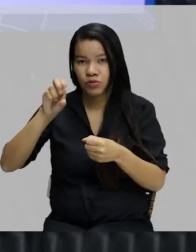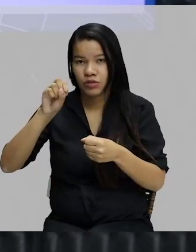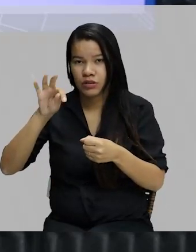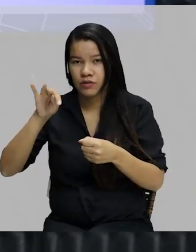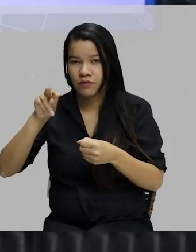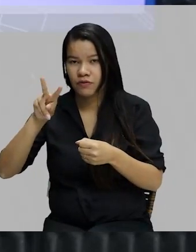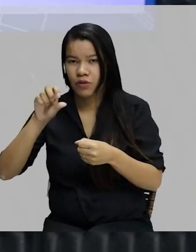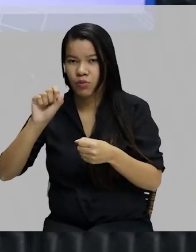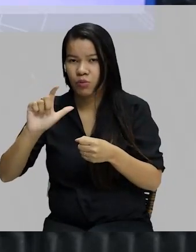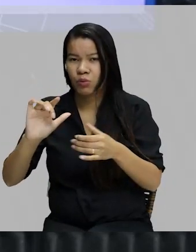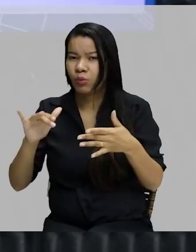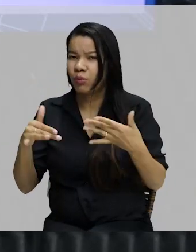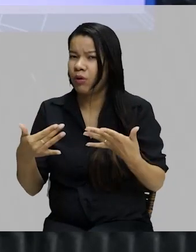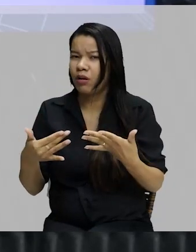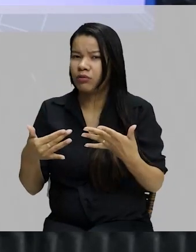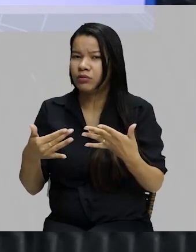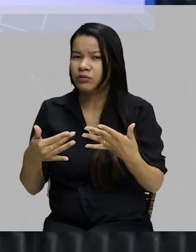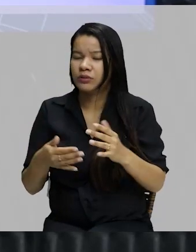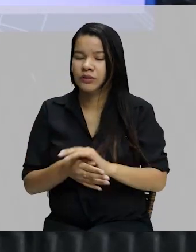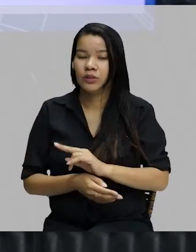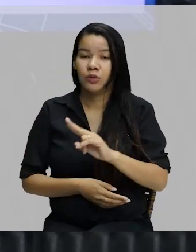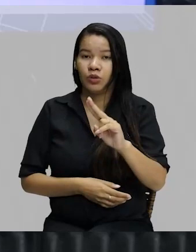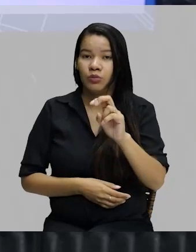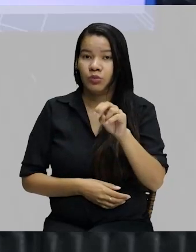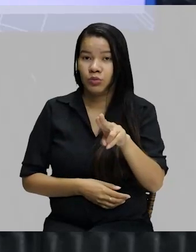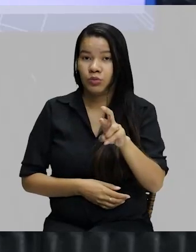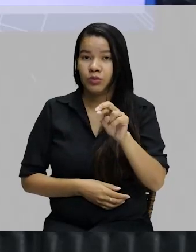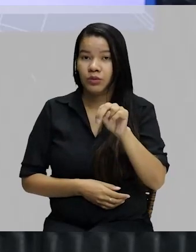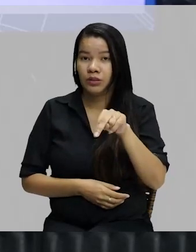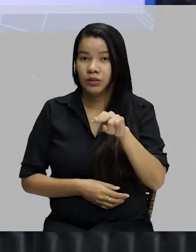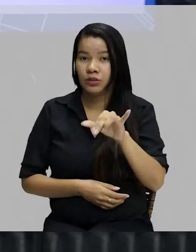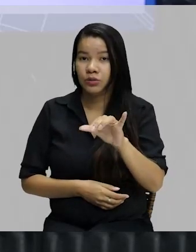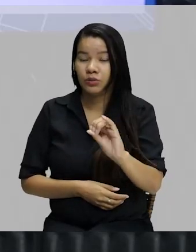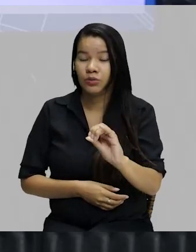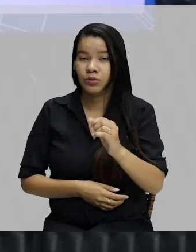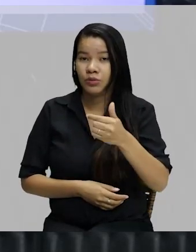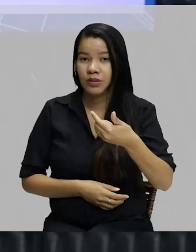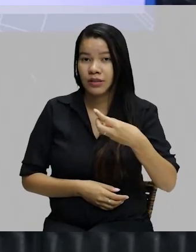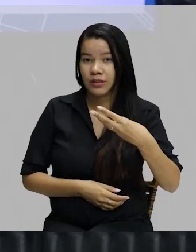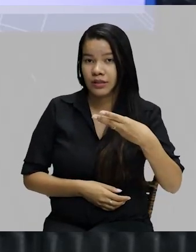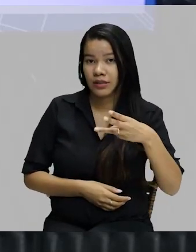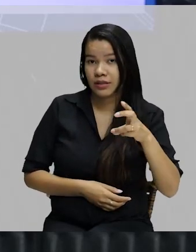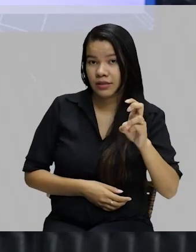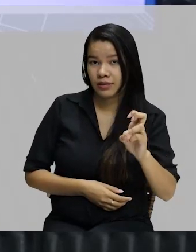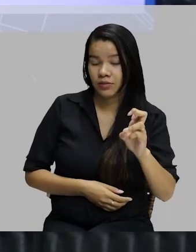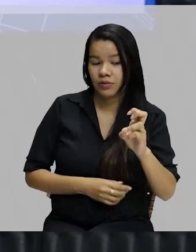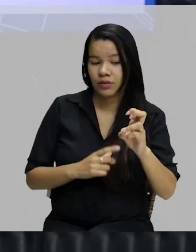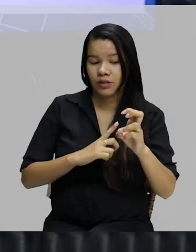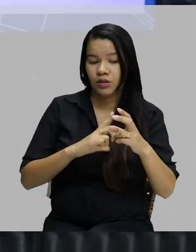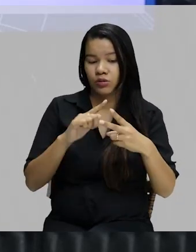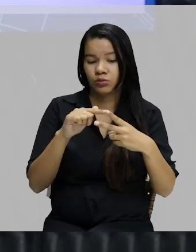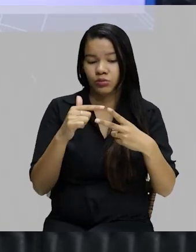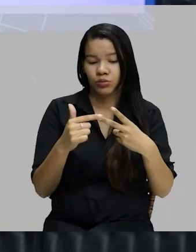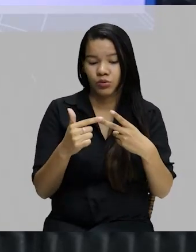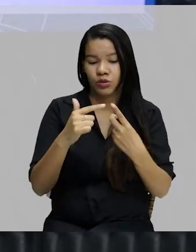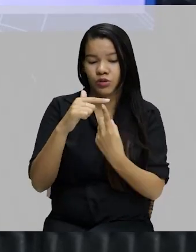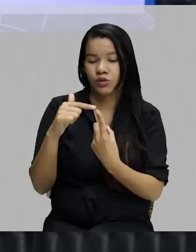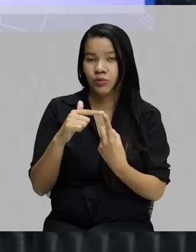O urânio ele apresenta dois isótopos, urânio 238 e urânio